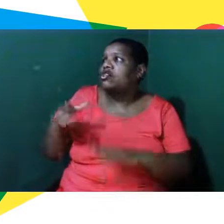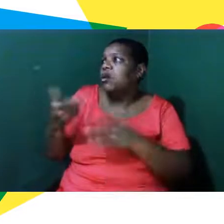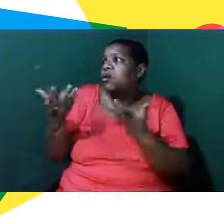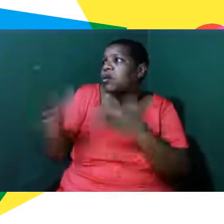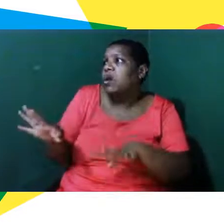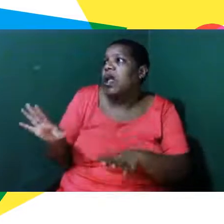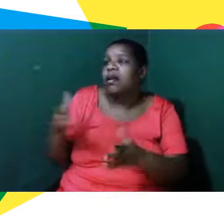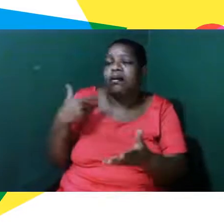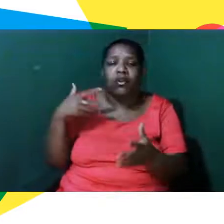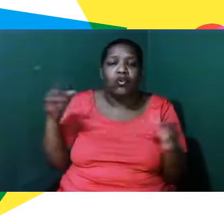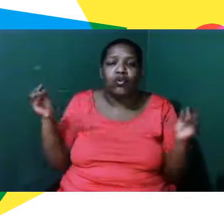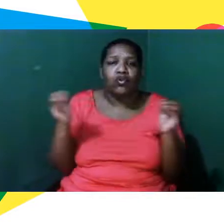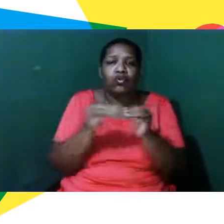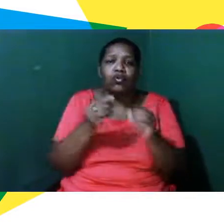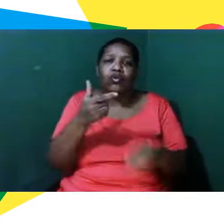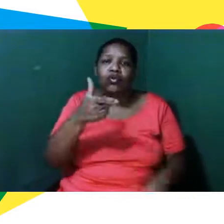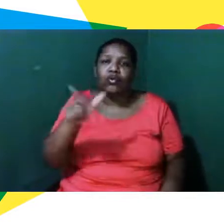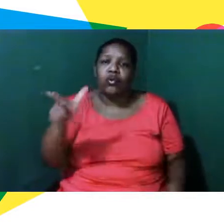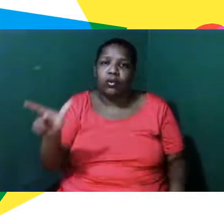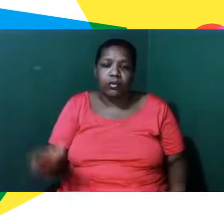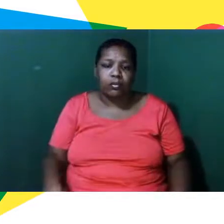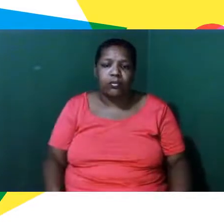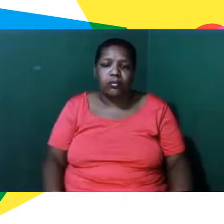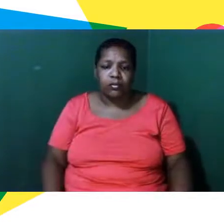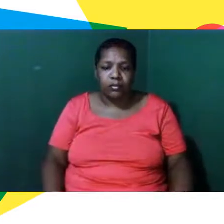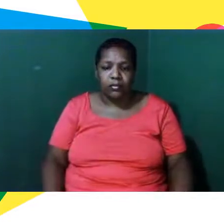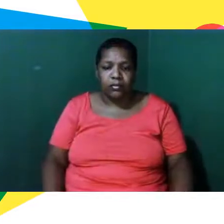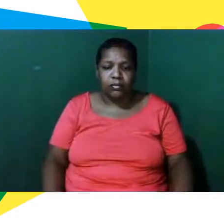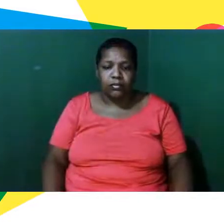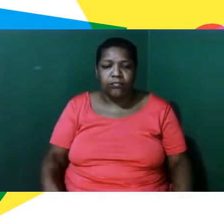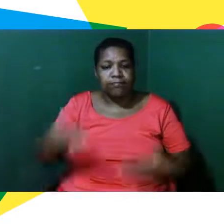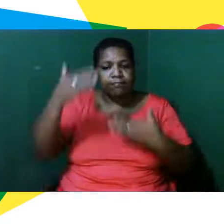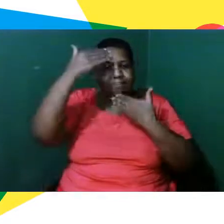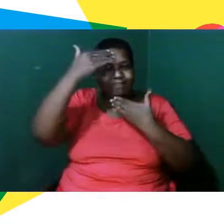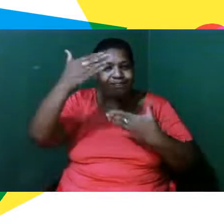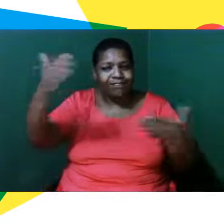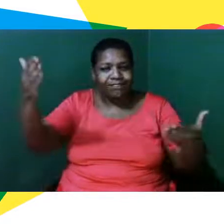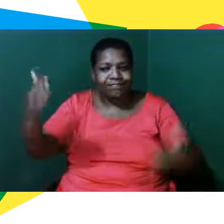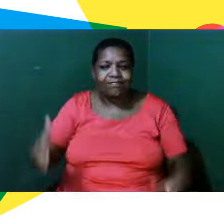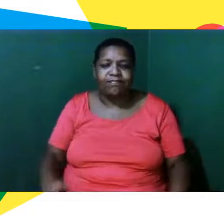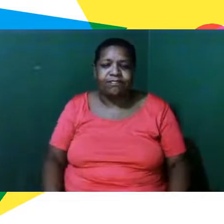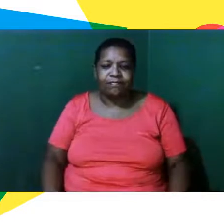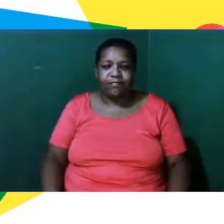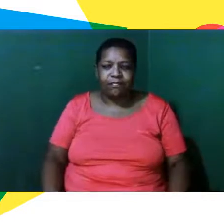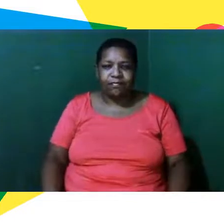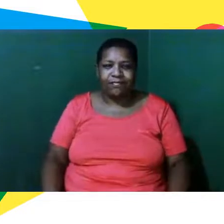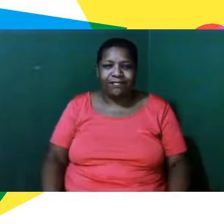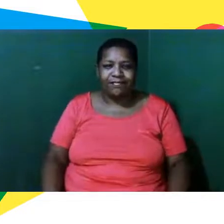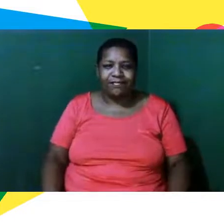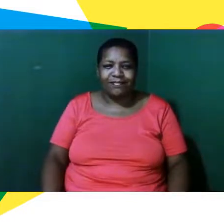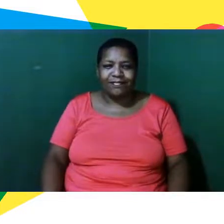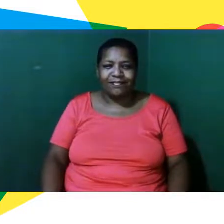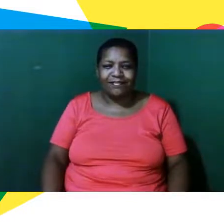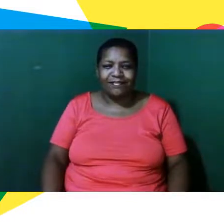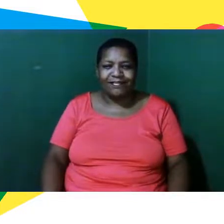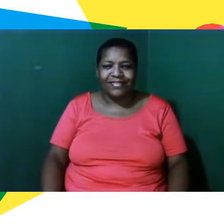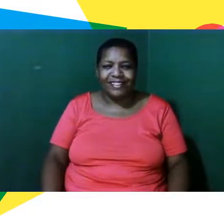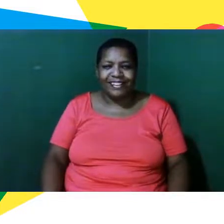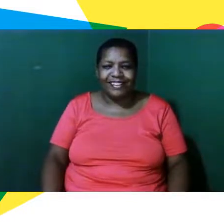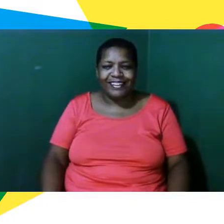quer ir junto o resto muito obrigado isso amor eu passei muito tempo já pensou